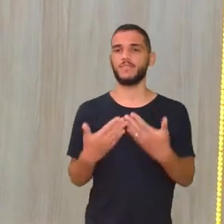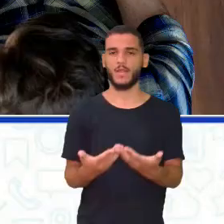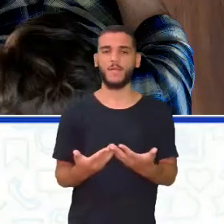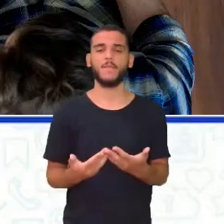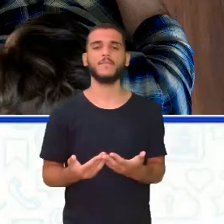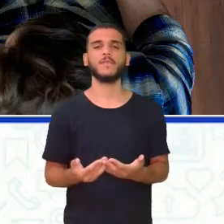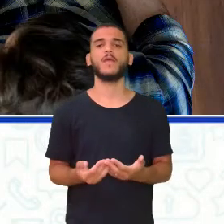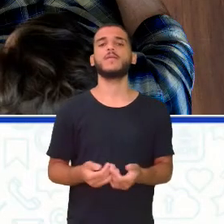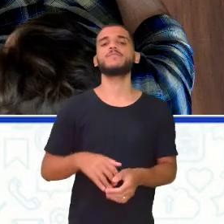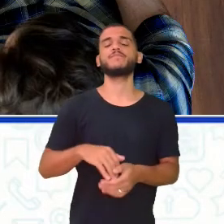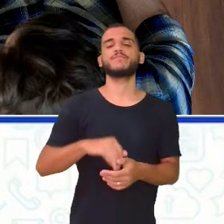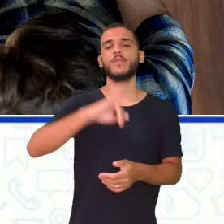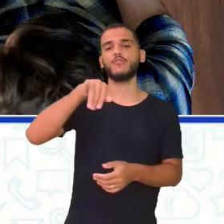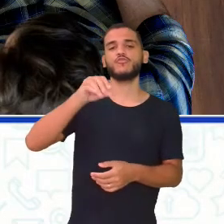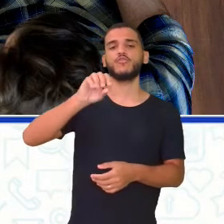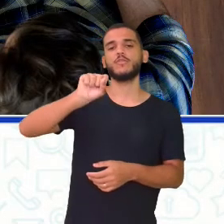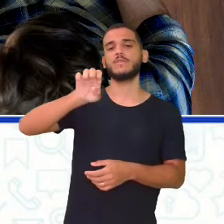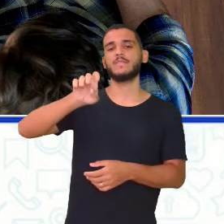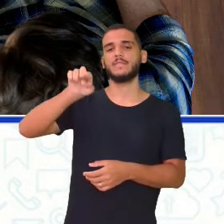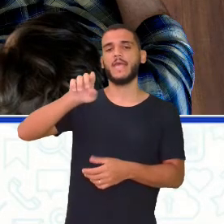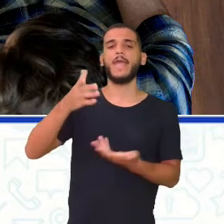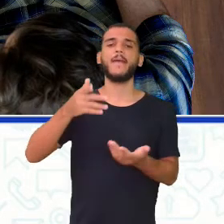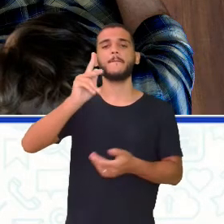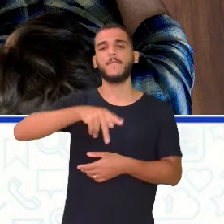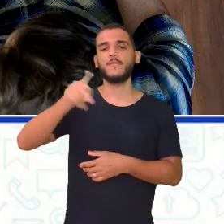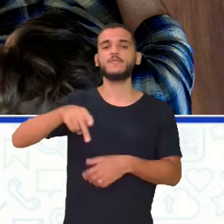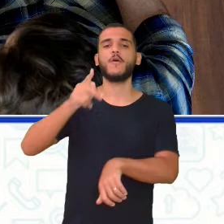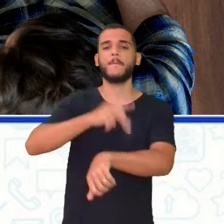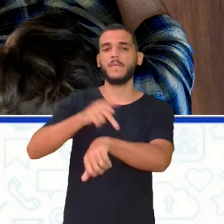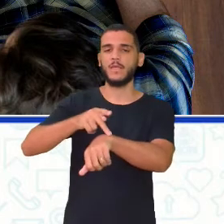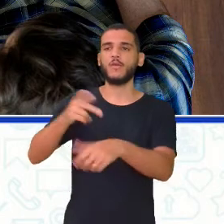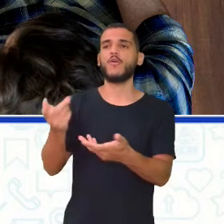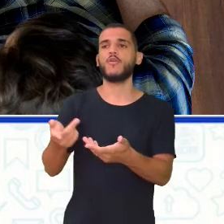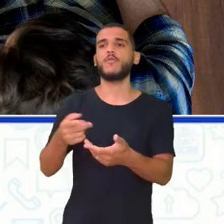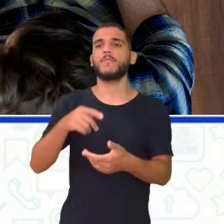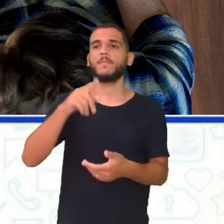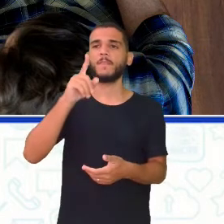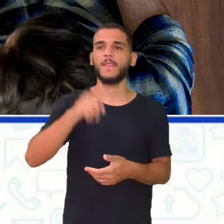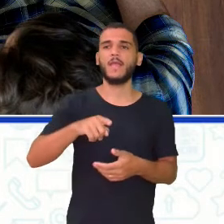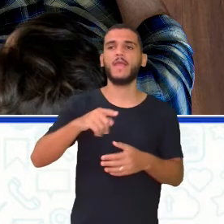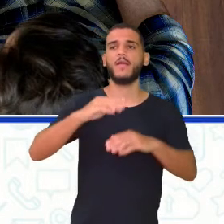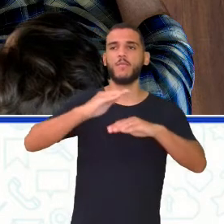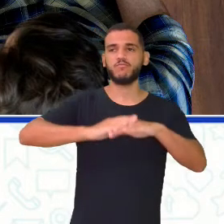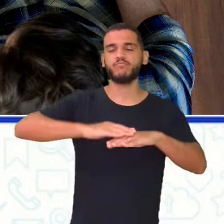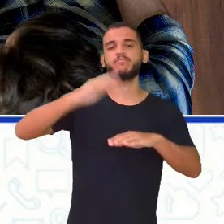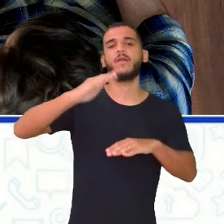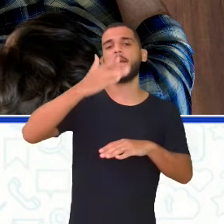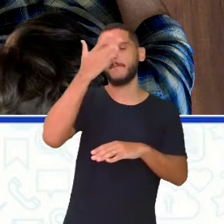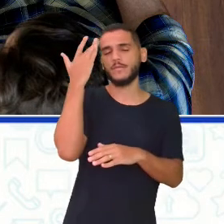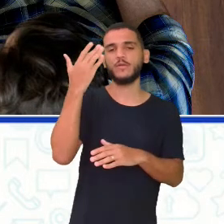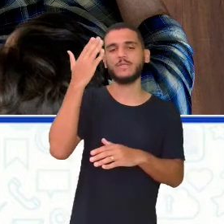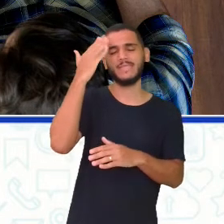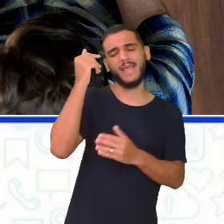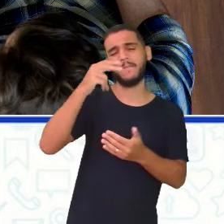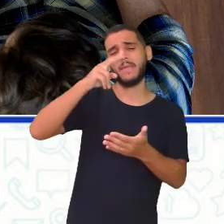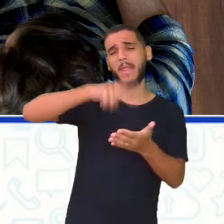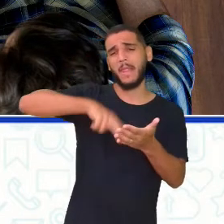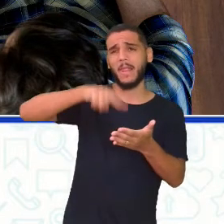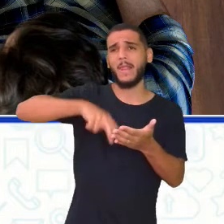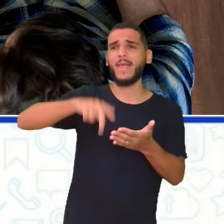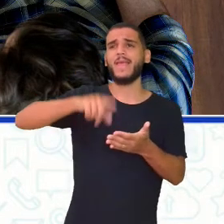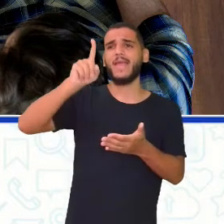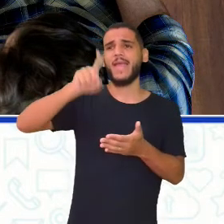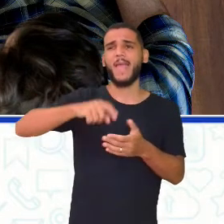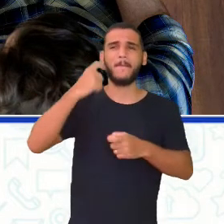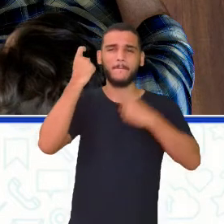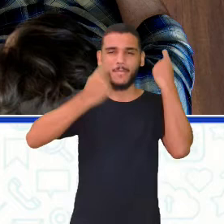Silva, professor pedagogo, o aumento do analfabetismo é preocupante porque... E continua. Então, isso é um exemplo de